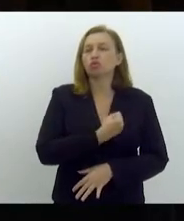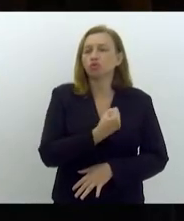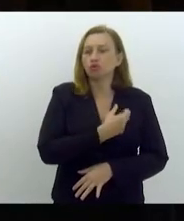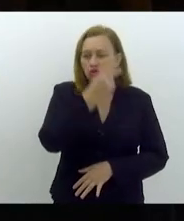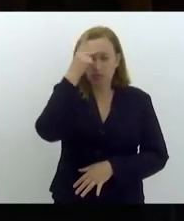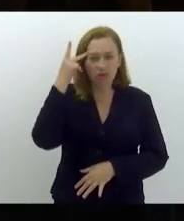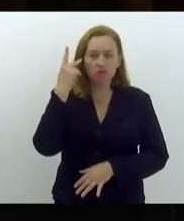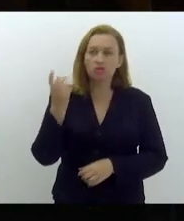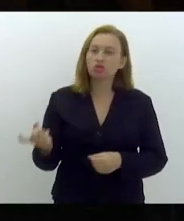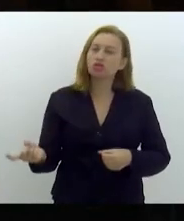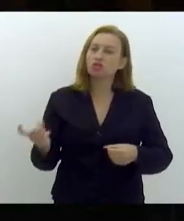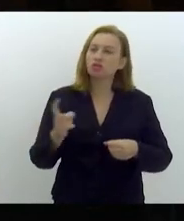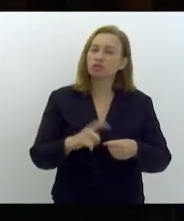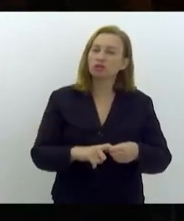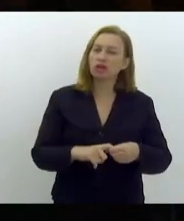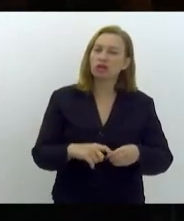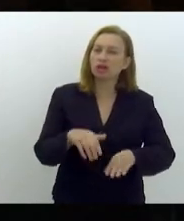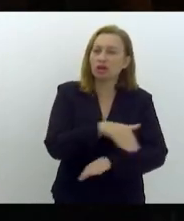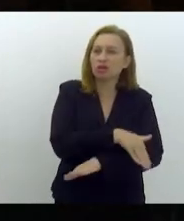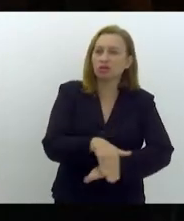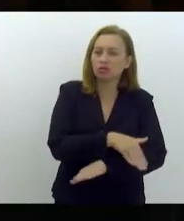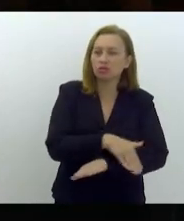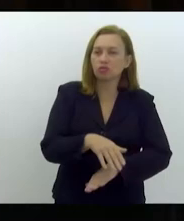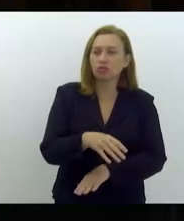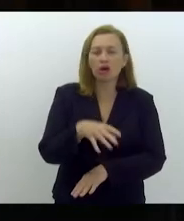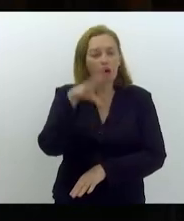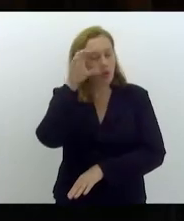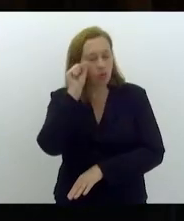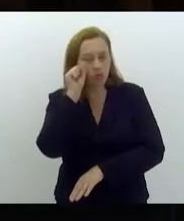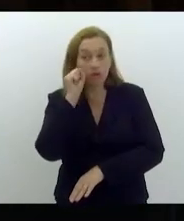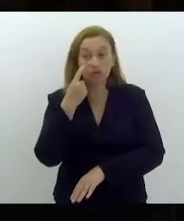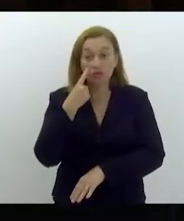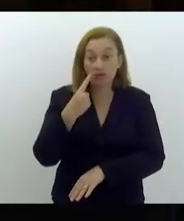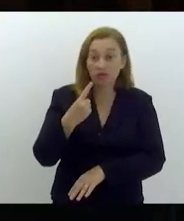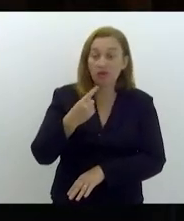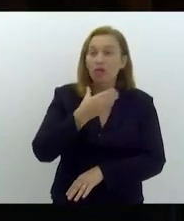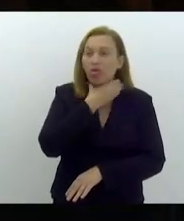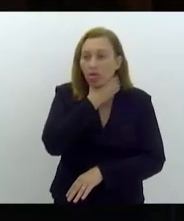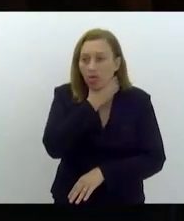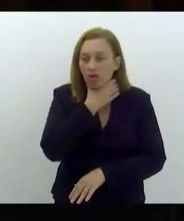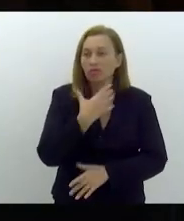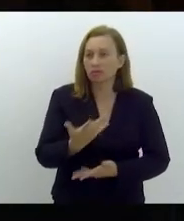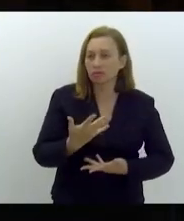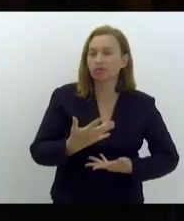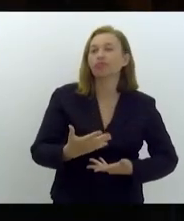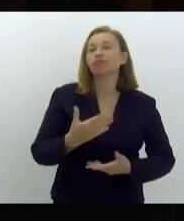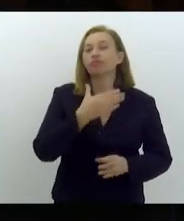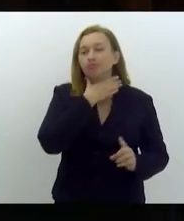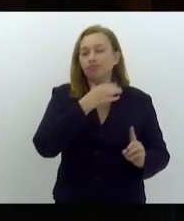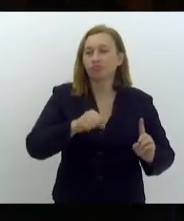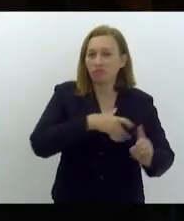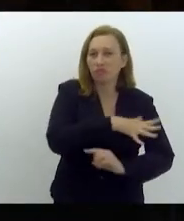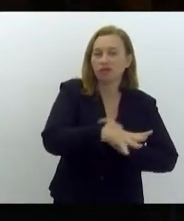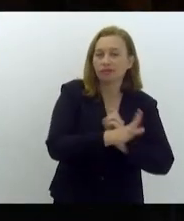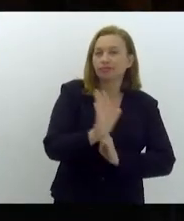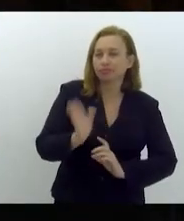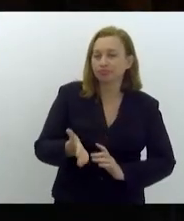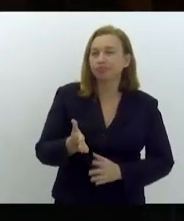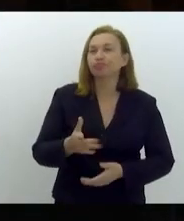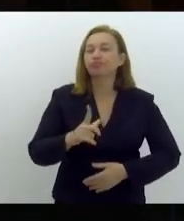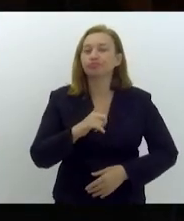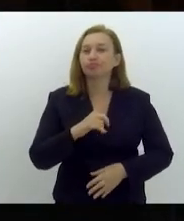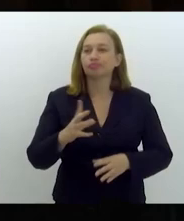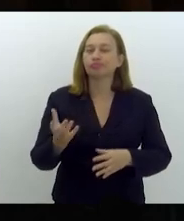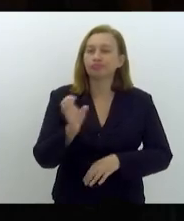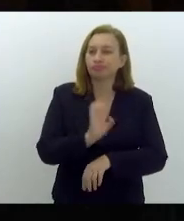condições de voltar para suas residências a gente vai ver se agravar a crise econômica e a crise social que já atinge o nosso estado